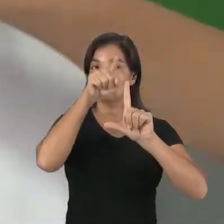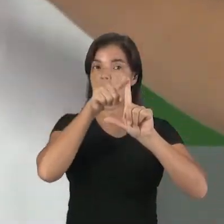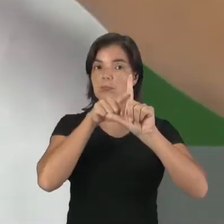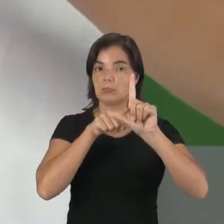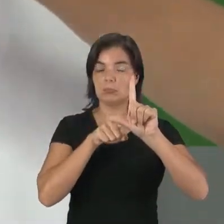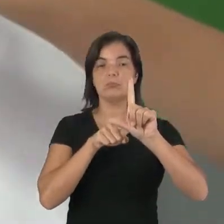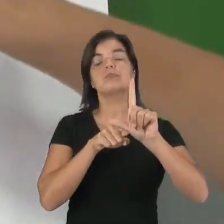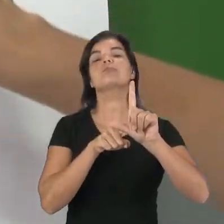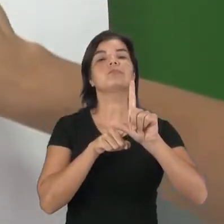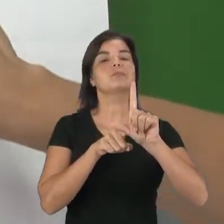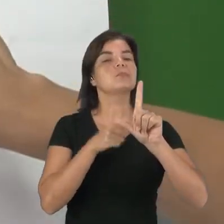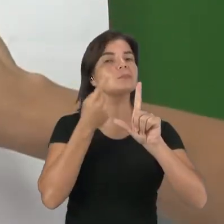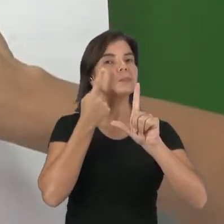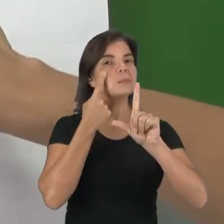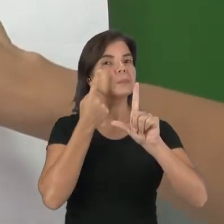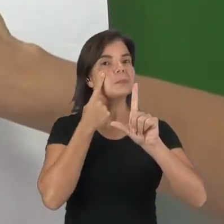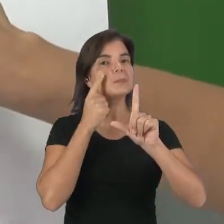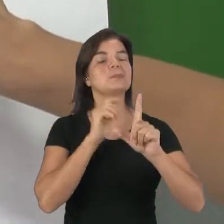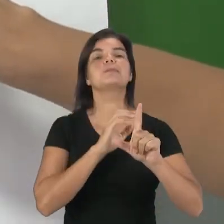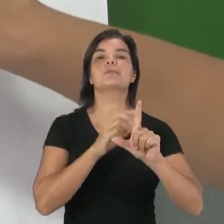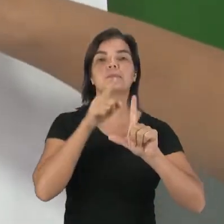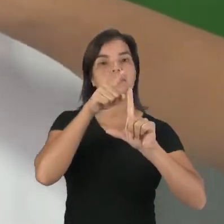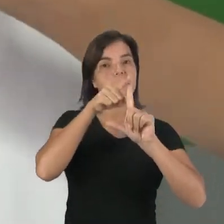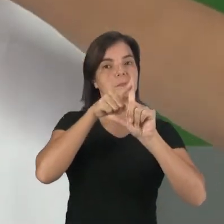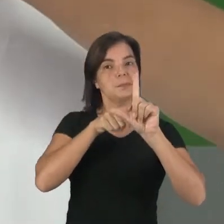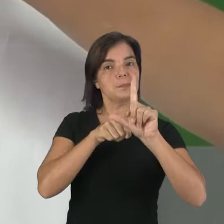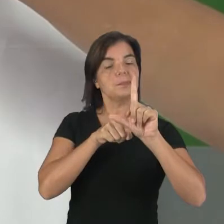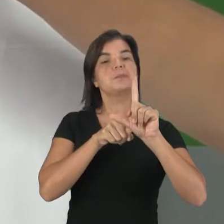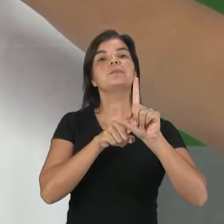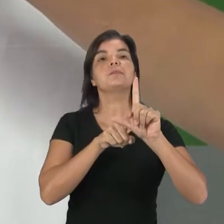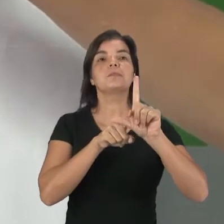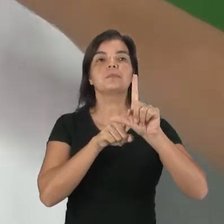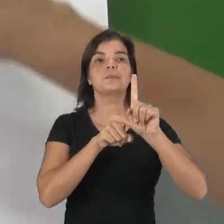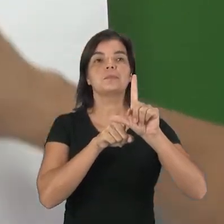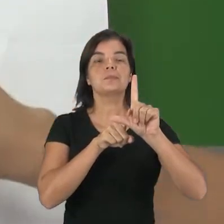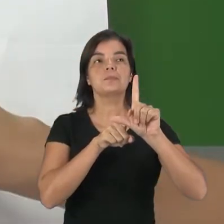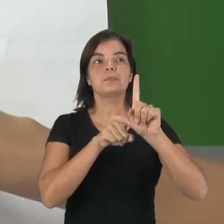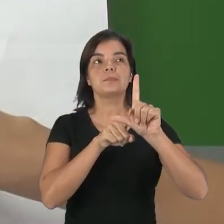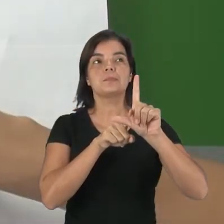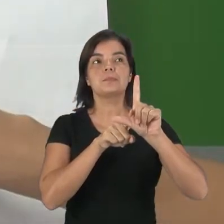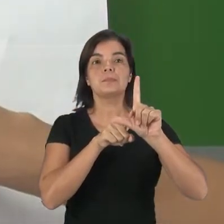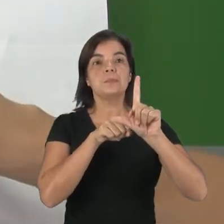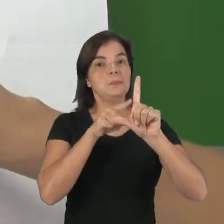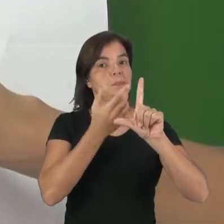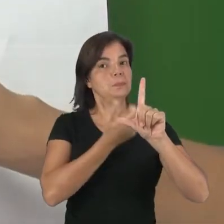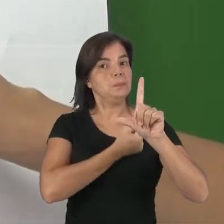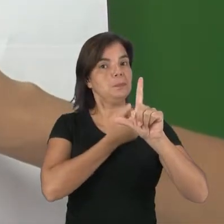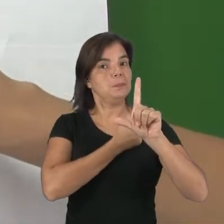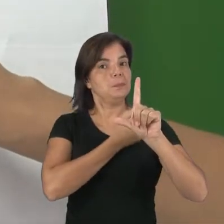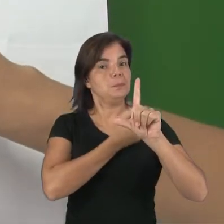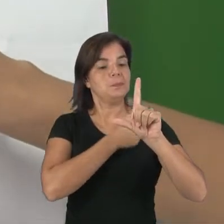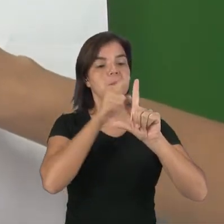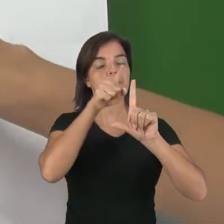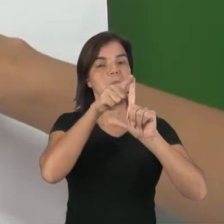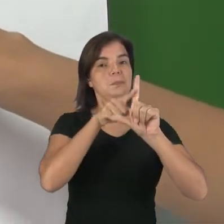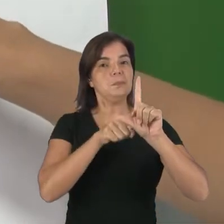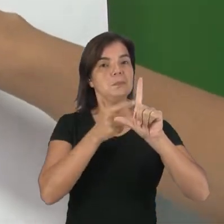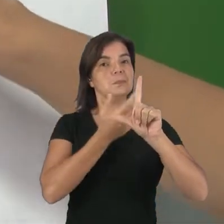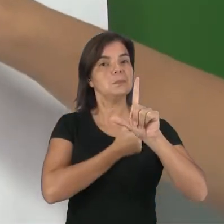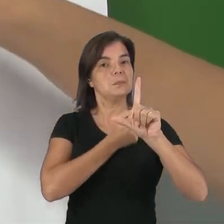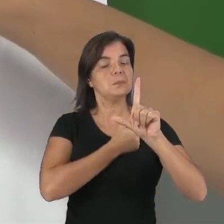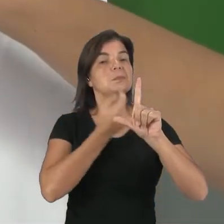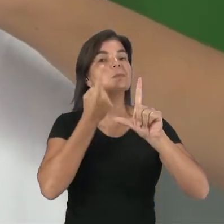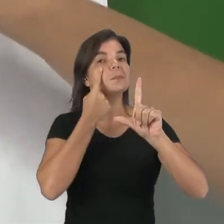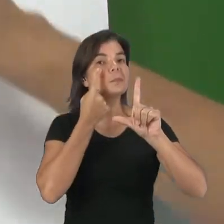na vertical, vocês conseguem ver? Uma linha na vertical e ao lado dela tem alguns números, olhem só.